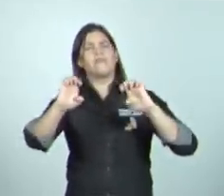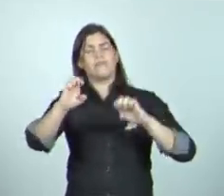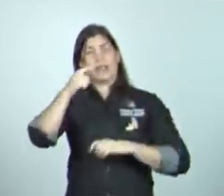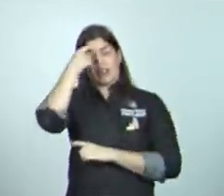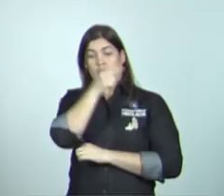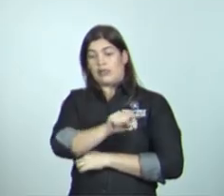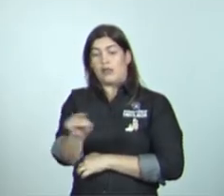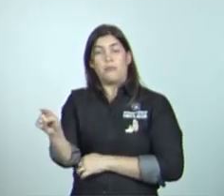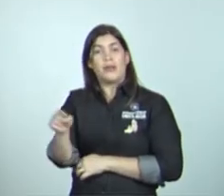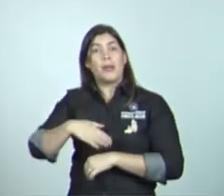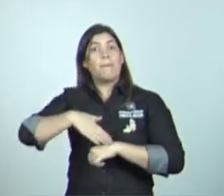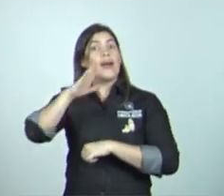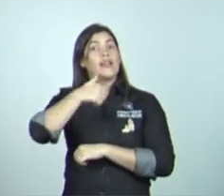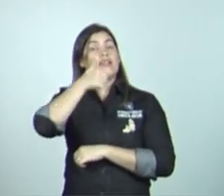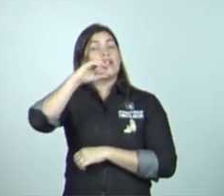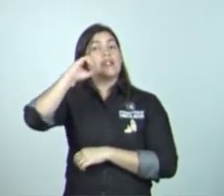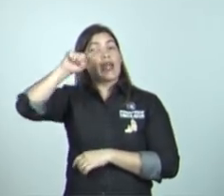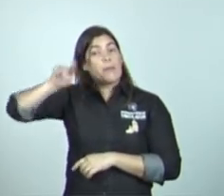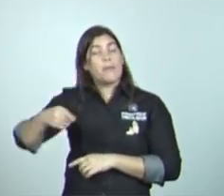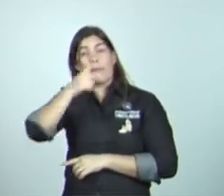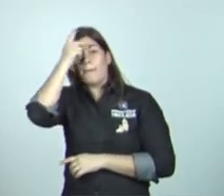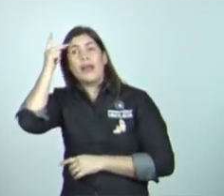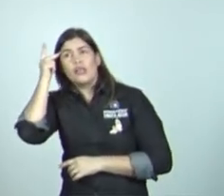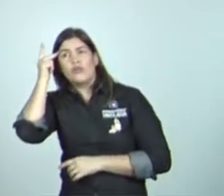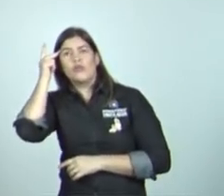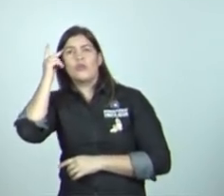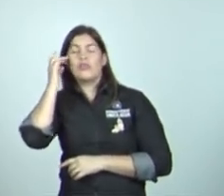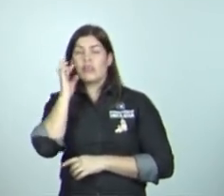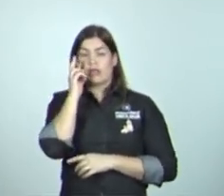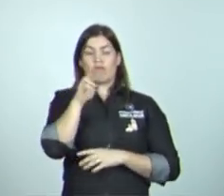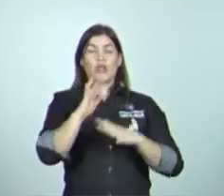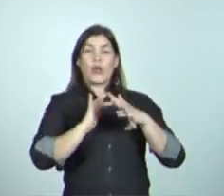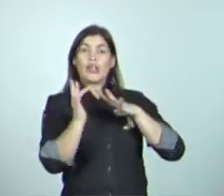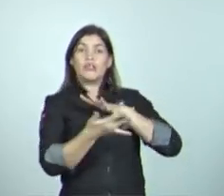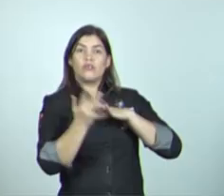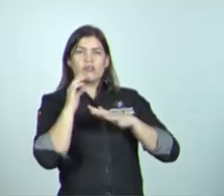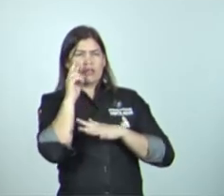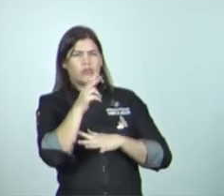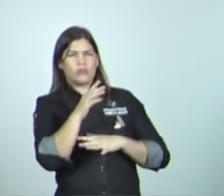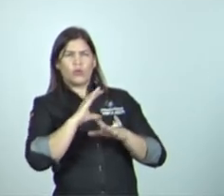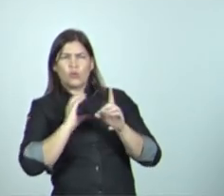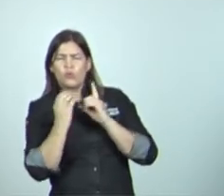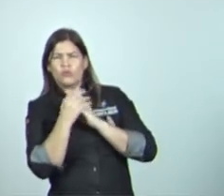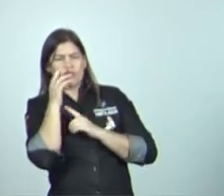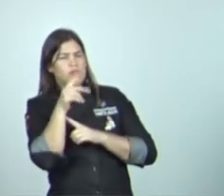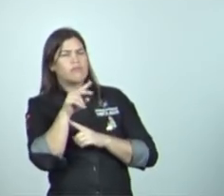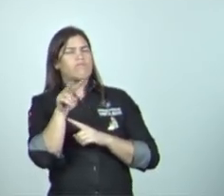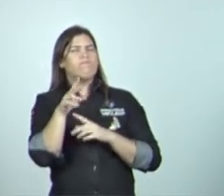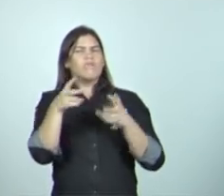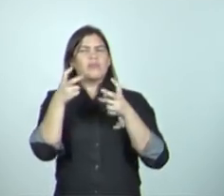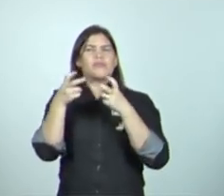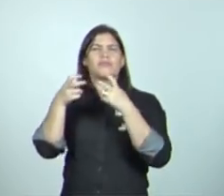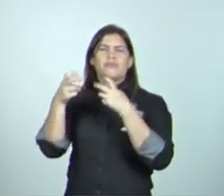semana foram mais de 100 mil pessoas que passaram pelas nossas redes sociais e pegaram pelo menos um pedaço do